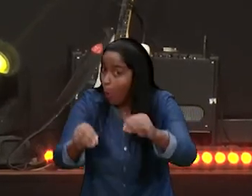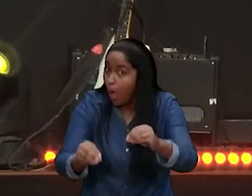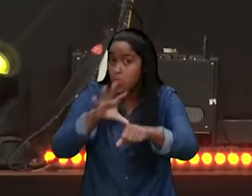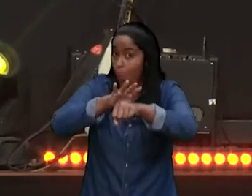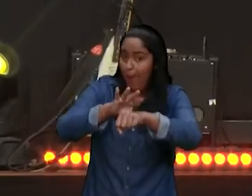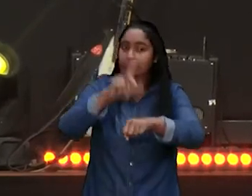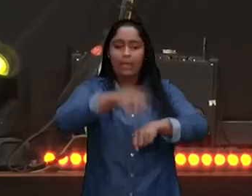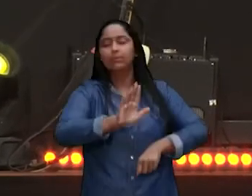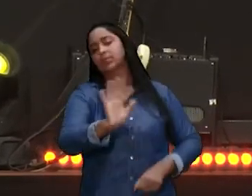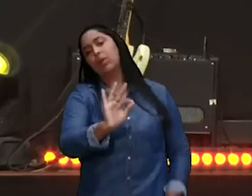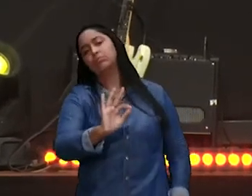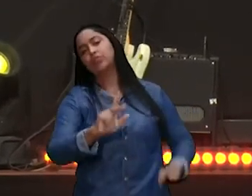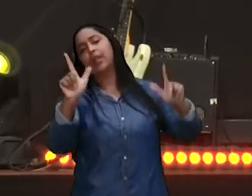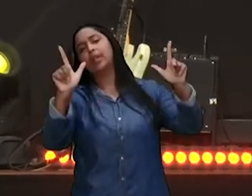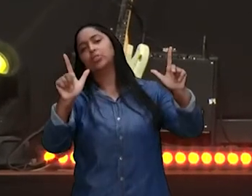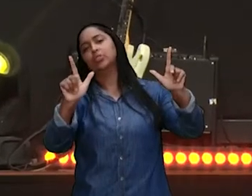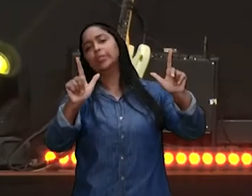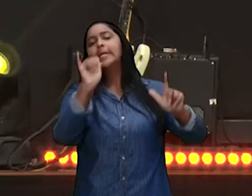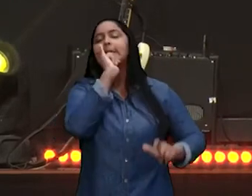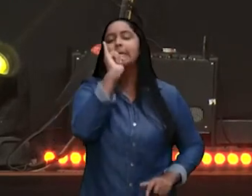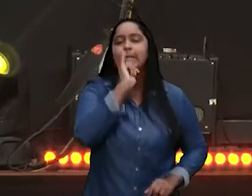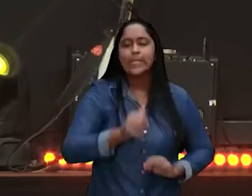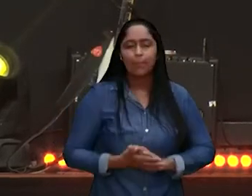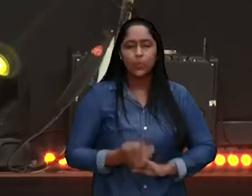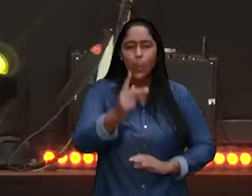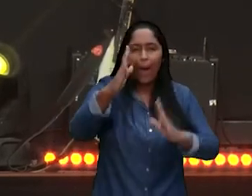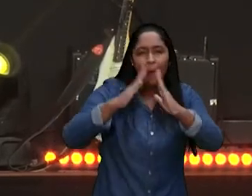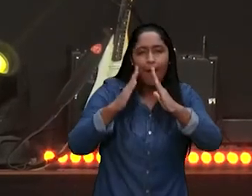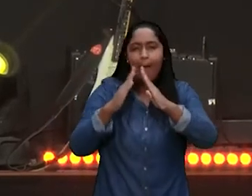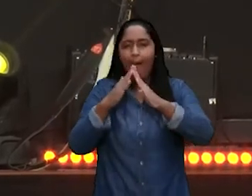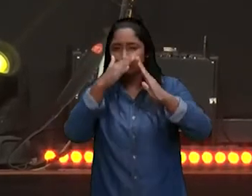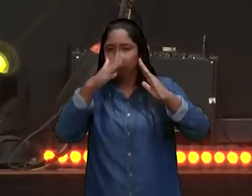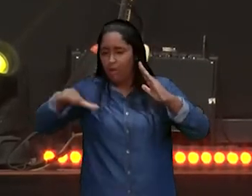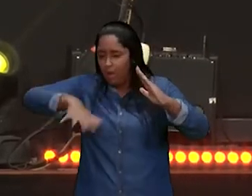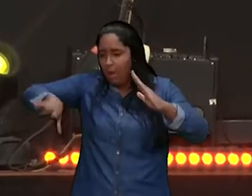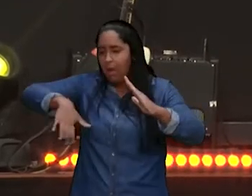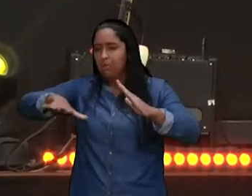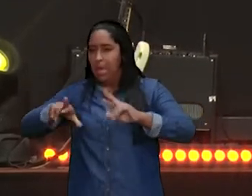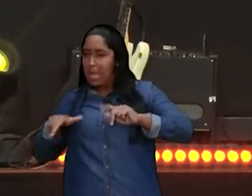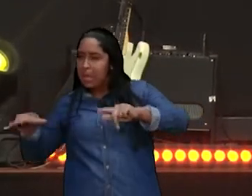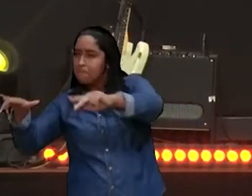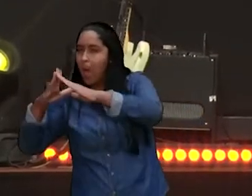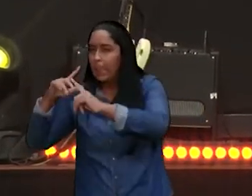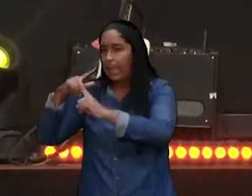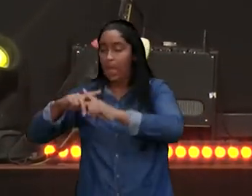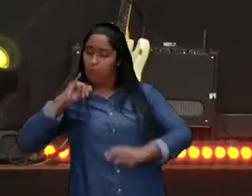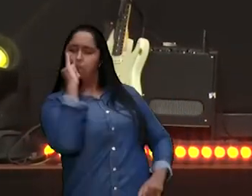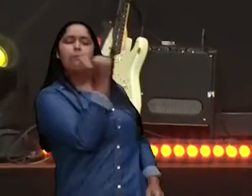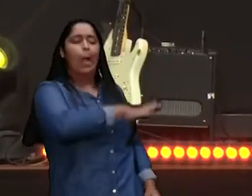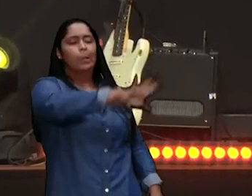E aí Valdir na tua casa Deus está me revelando que tem um espírito de enfermidade cuidado com esses negócios o que